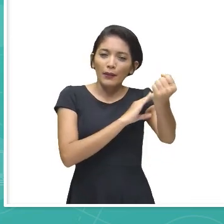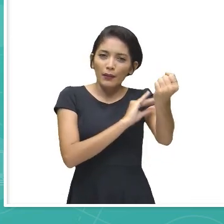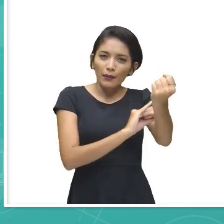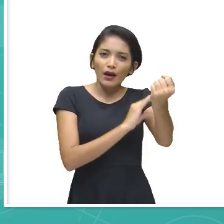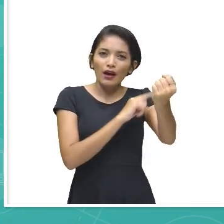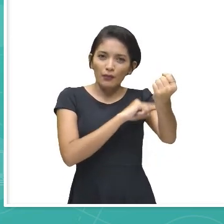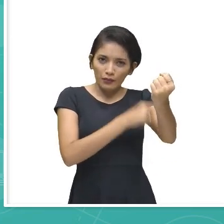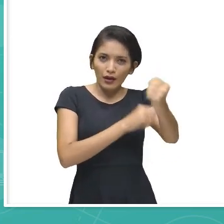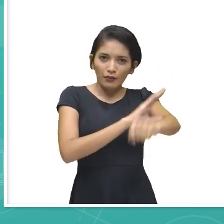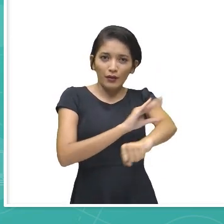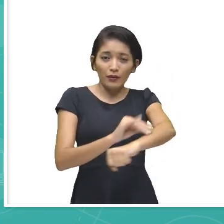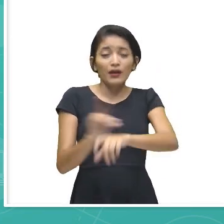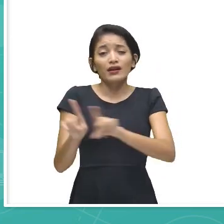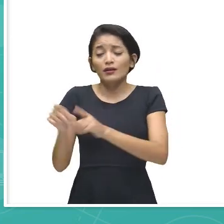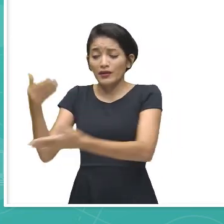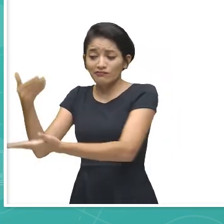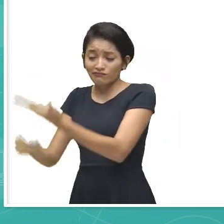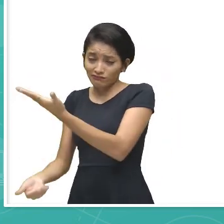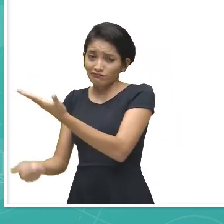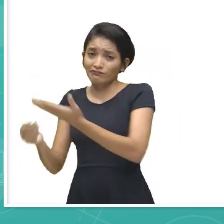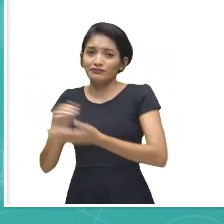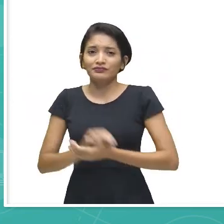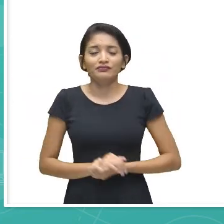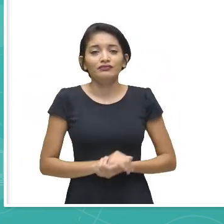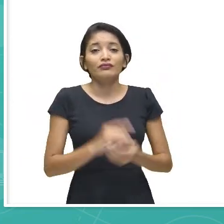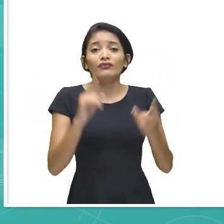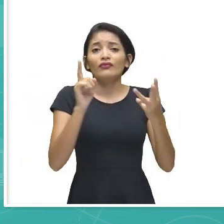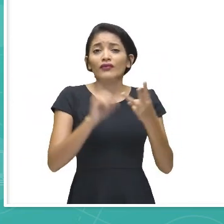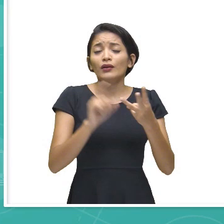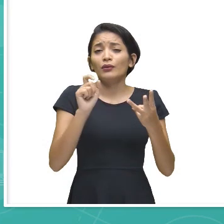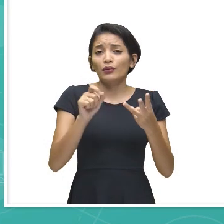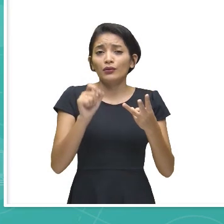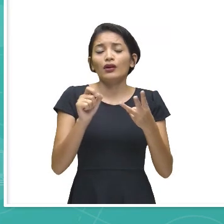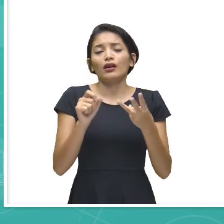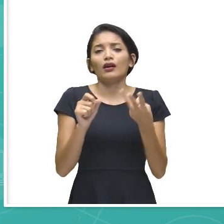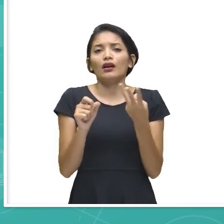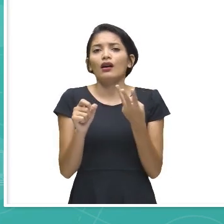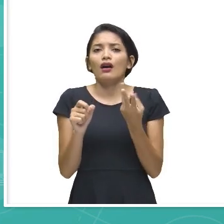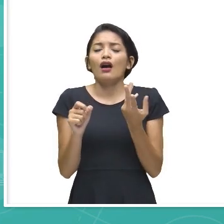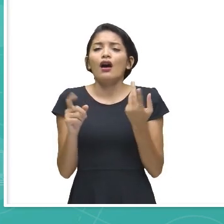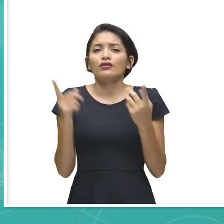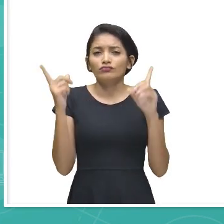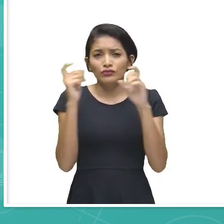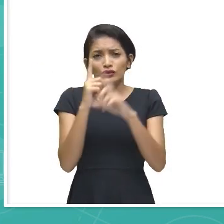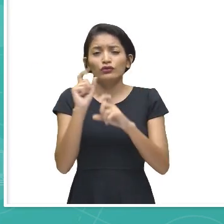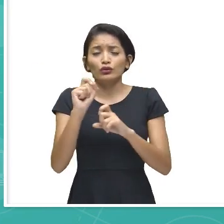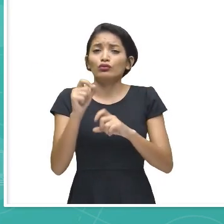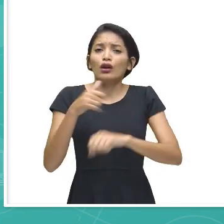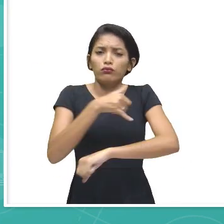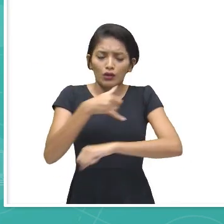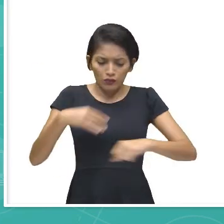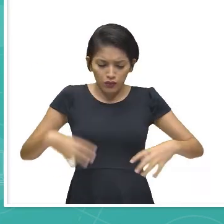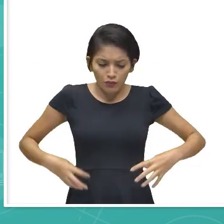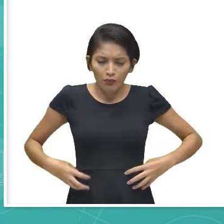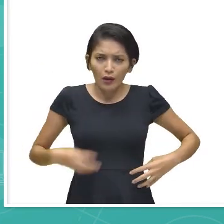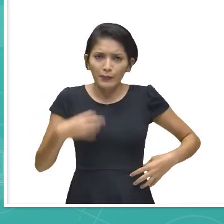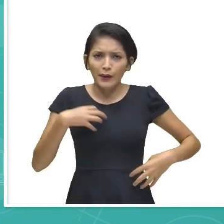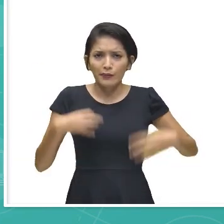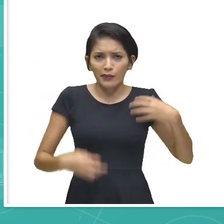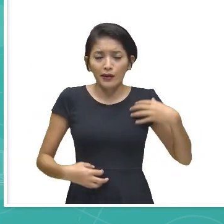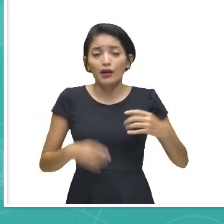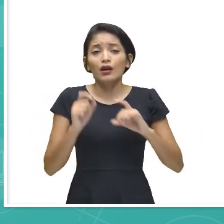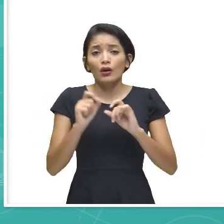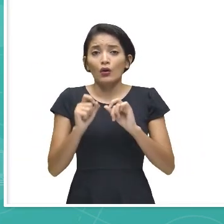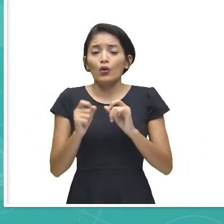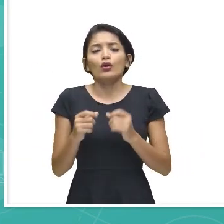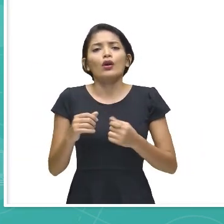E o endomorfo já é aquele biotipo onde ele tem mais predisposição ao acúmulo de gorduras. São indivíduos de